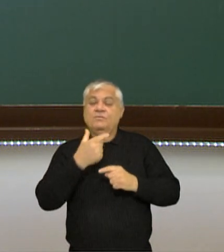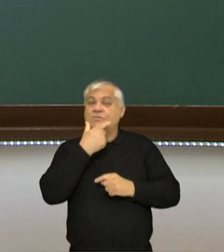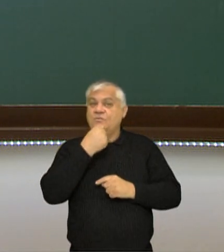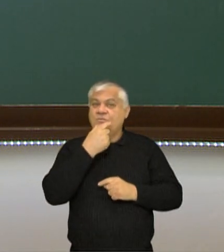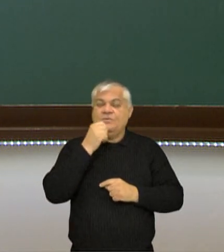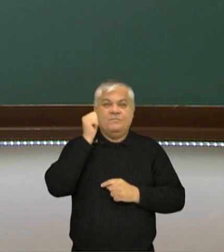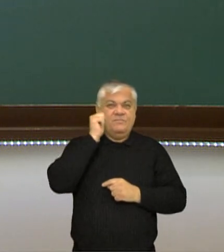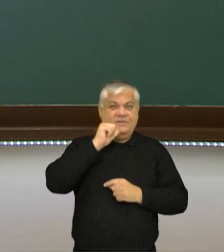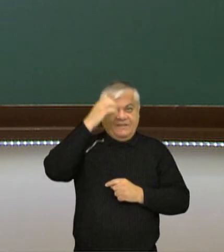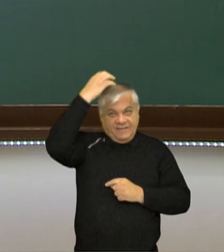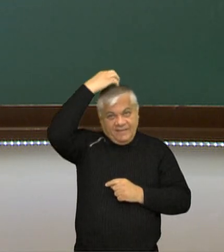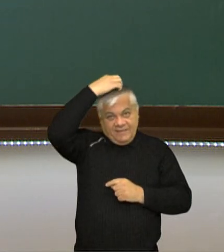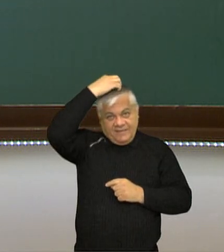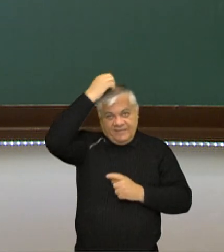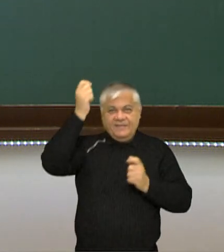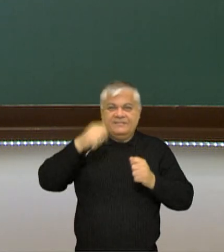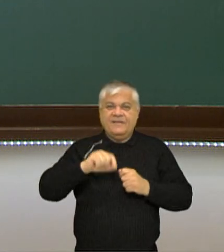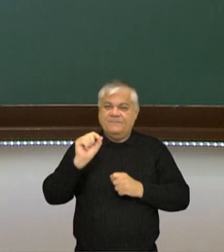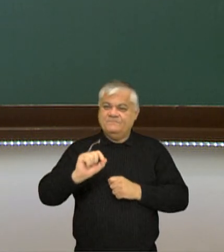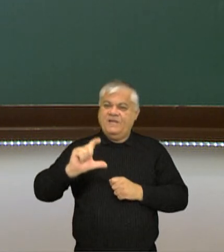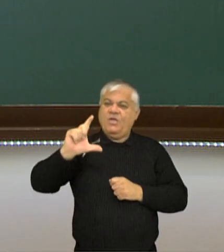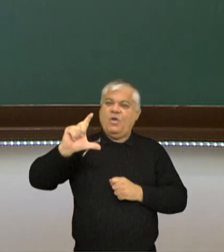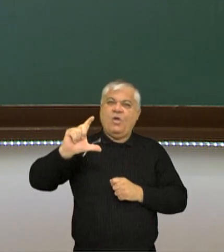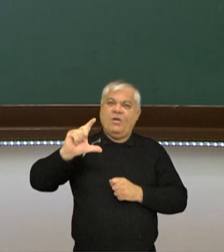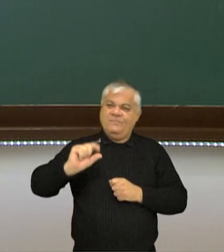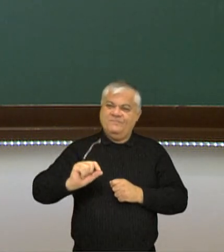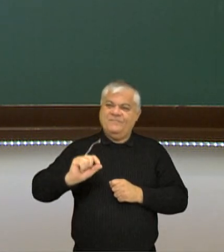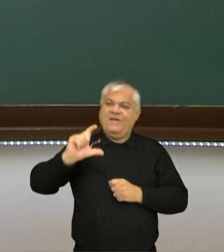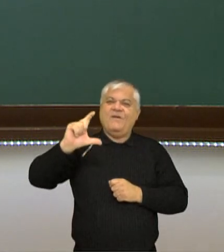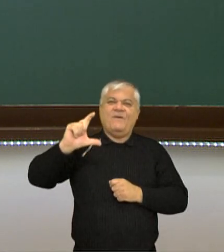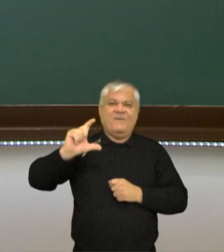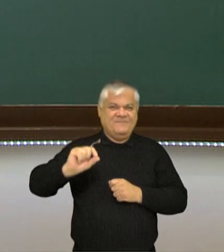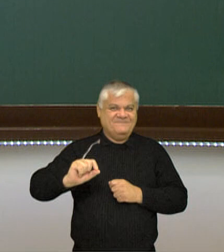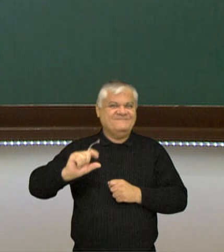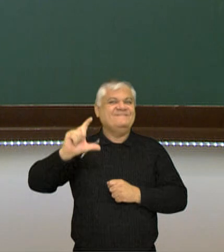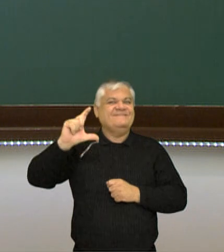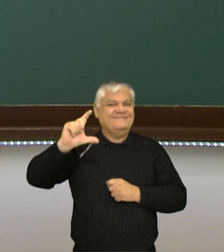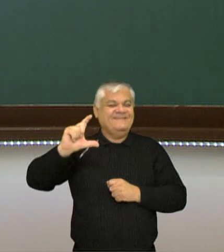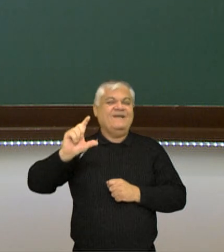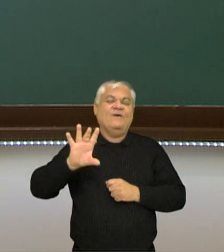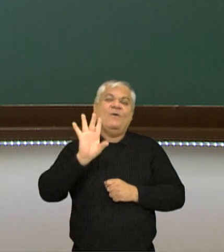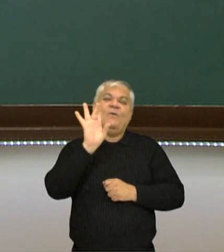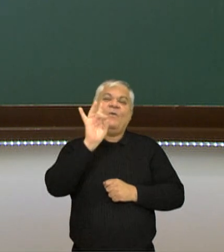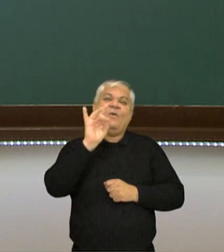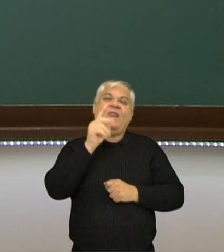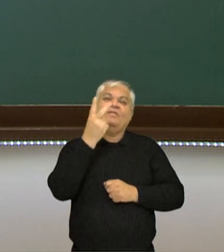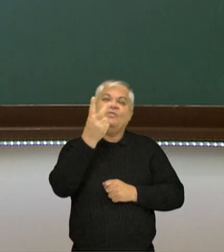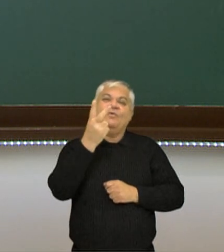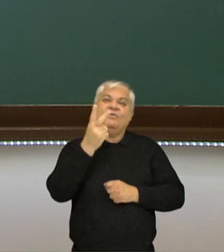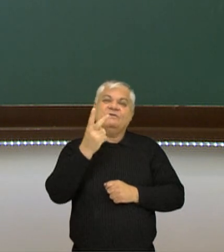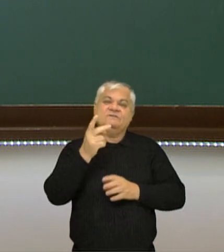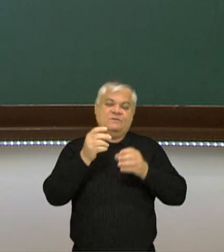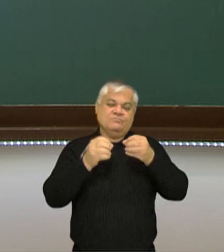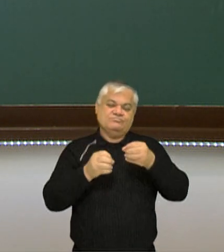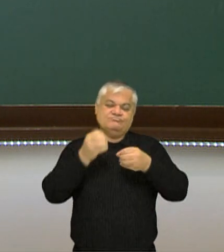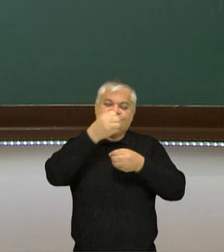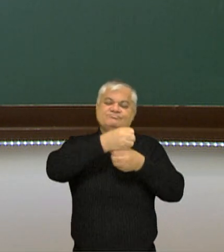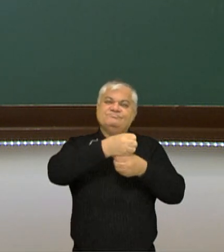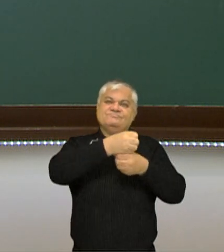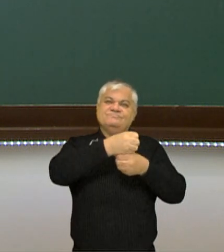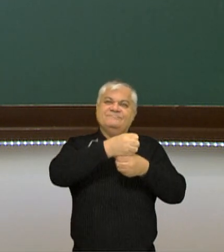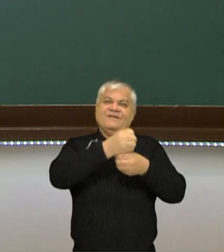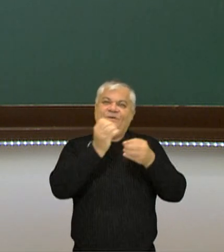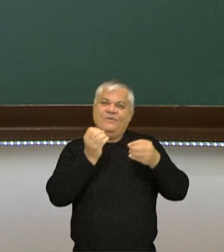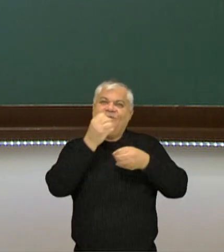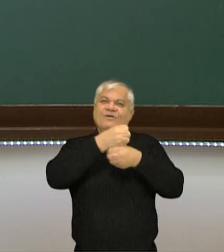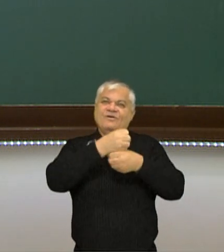eles um pouquinho maior, já fica mais fácil de você identificar. Ou você pode colar duas tampinhas de garrafa, uma em